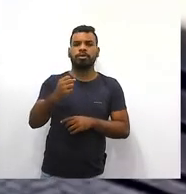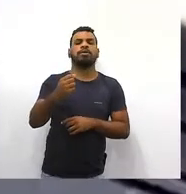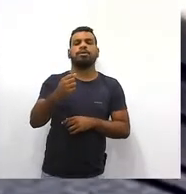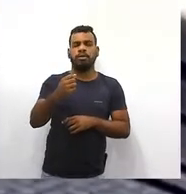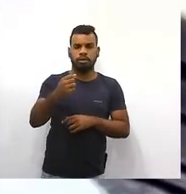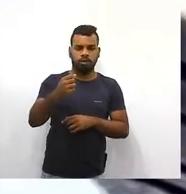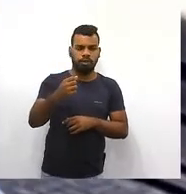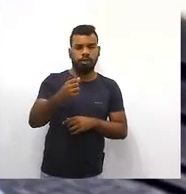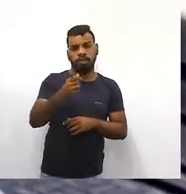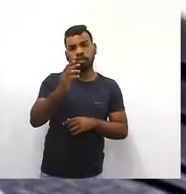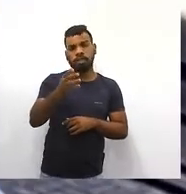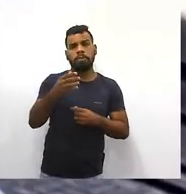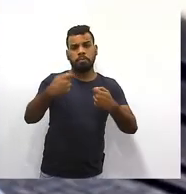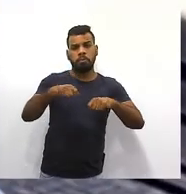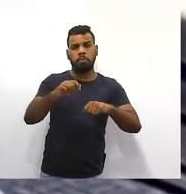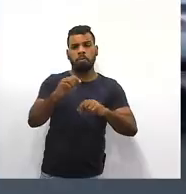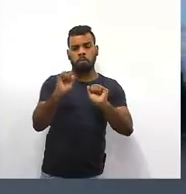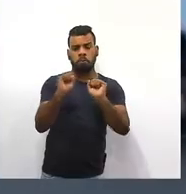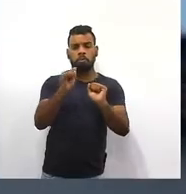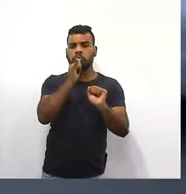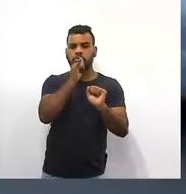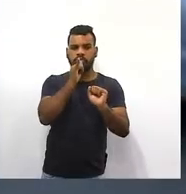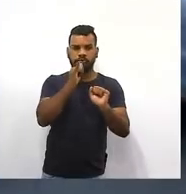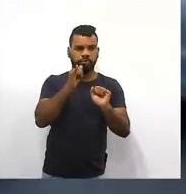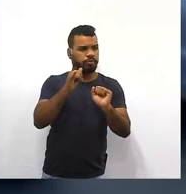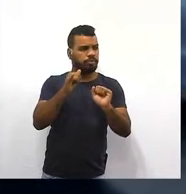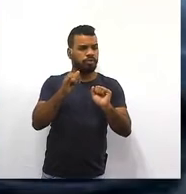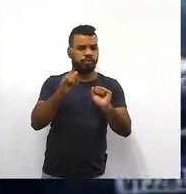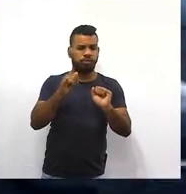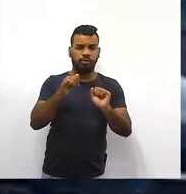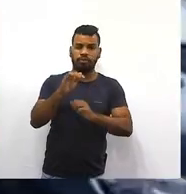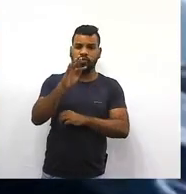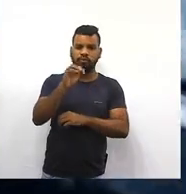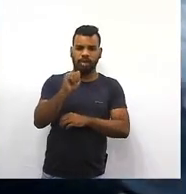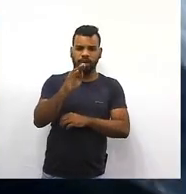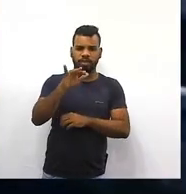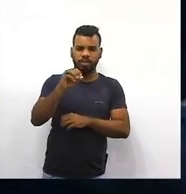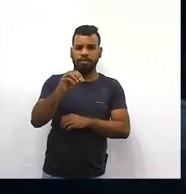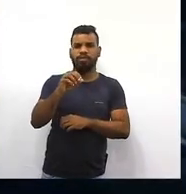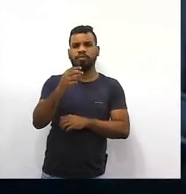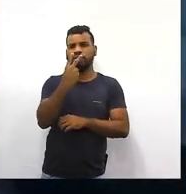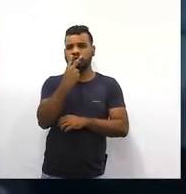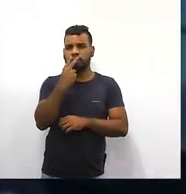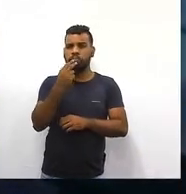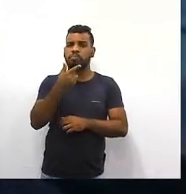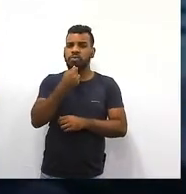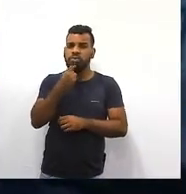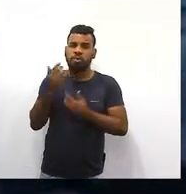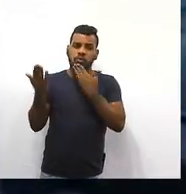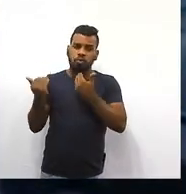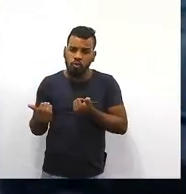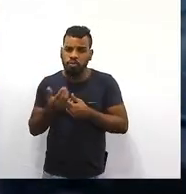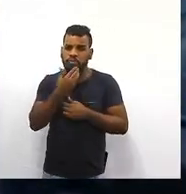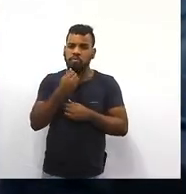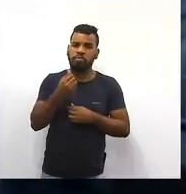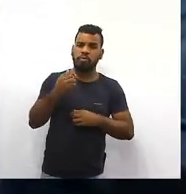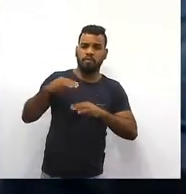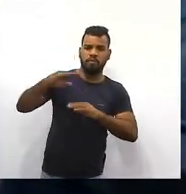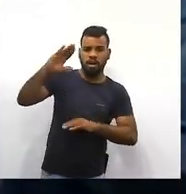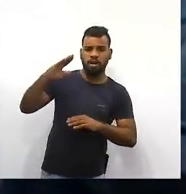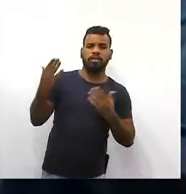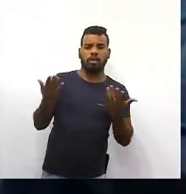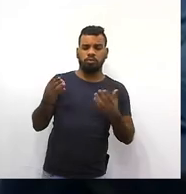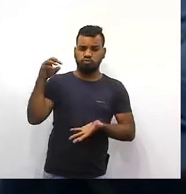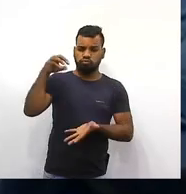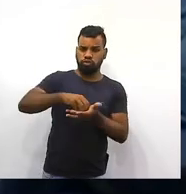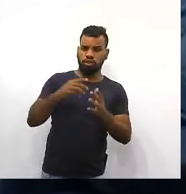disse isso, você pode pegar a filha de Fabiano, Fabiano, Senhora Vitória, Menino Mais Novo, Menino Mais Velho e Baleia, e colocar no centro de São Paulo,